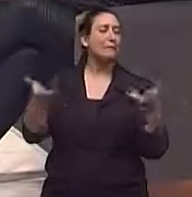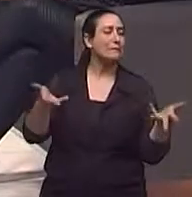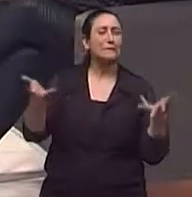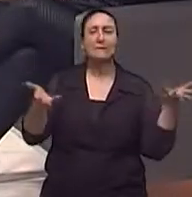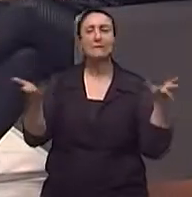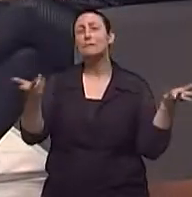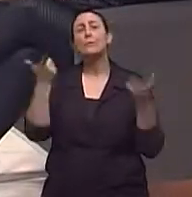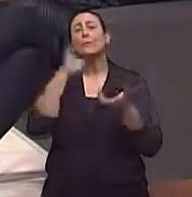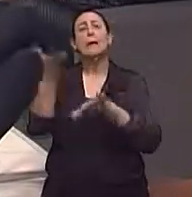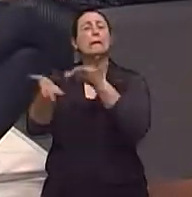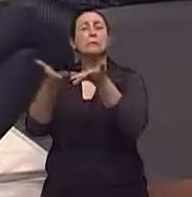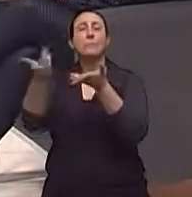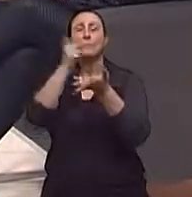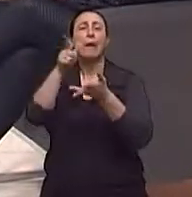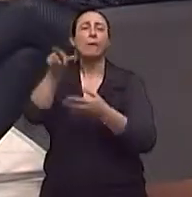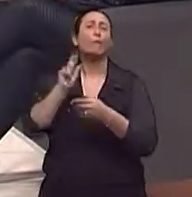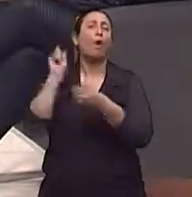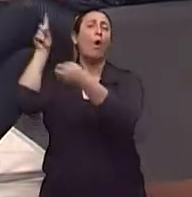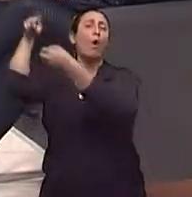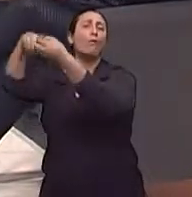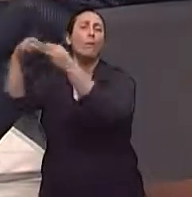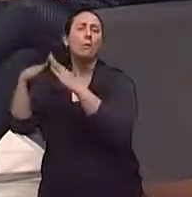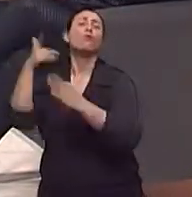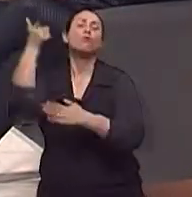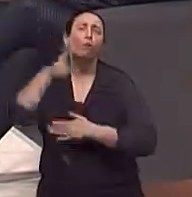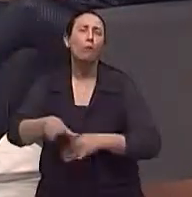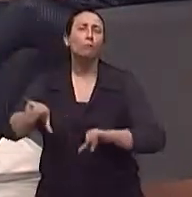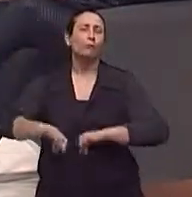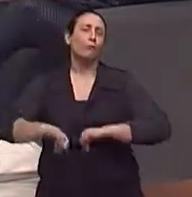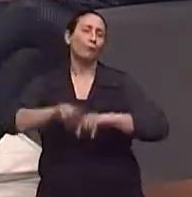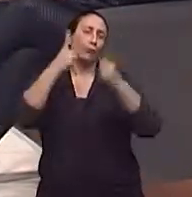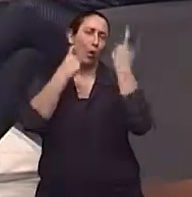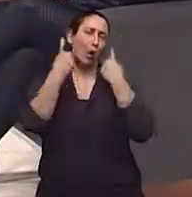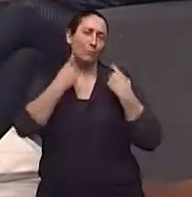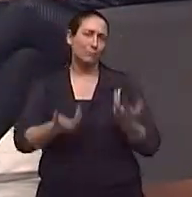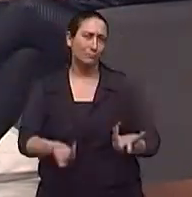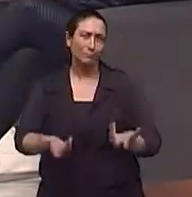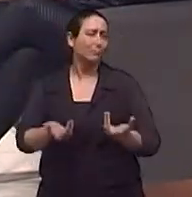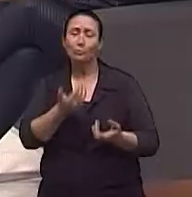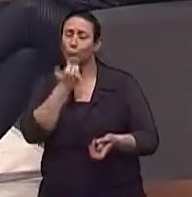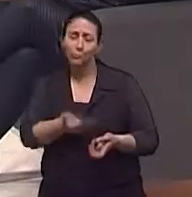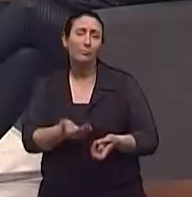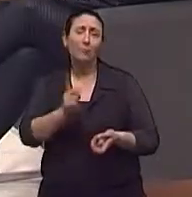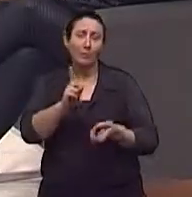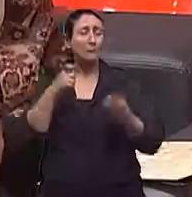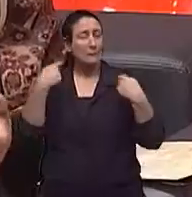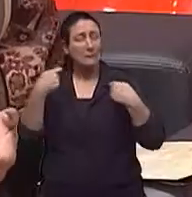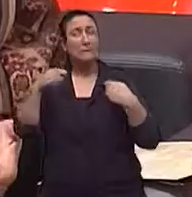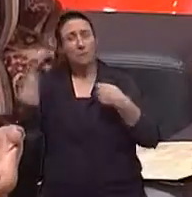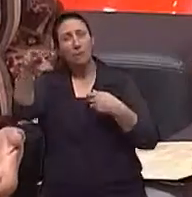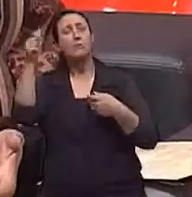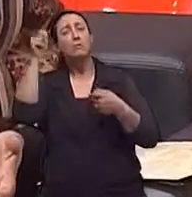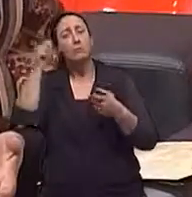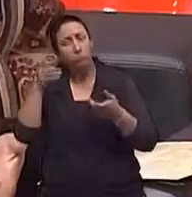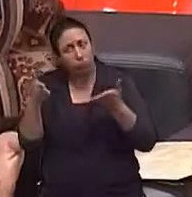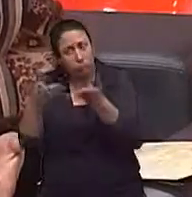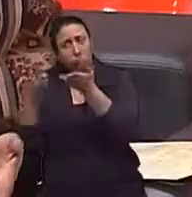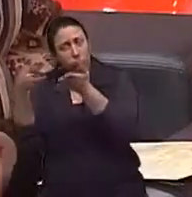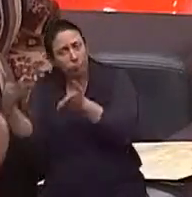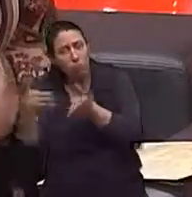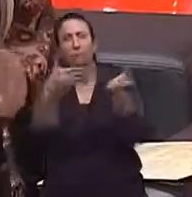porque aí não faz um atendimento adequado encaminha para um outro lugar o outro lugar tão pouco faz um atendimento adequado e